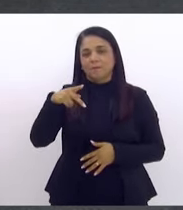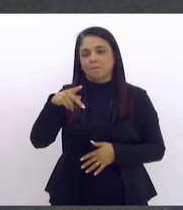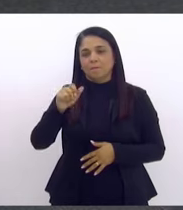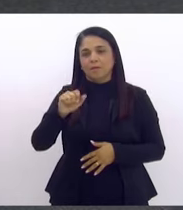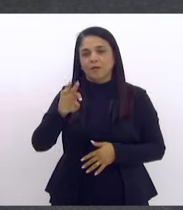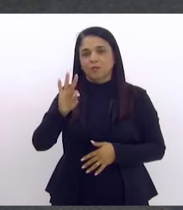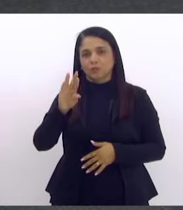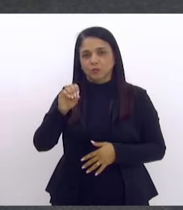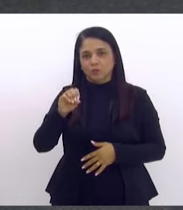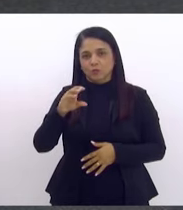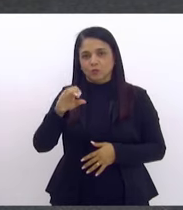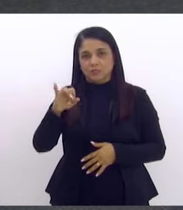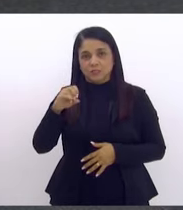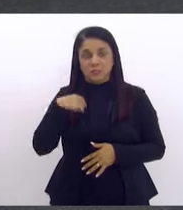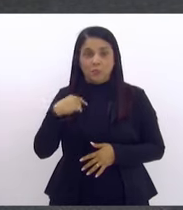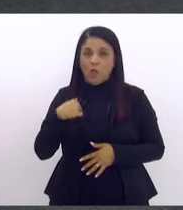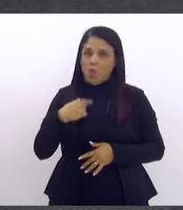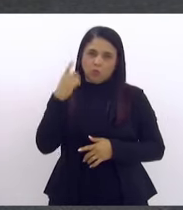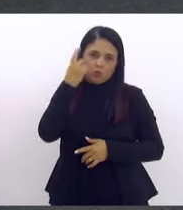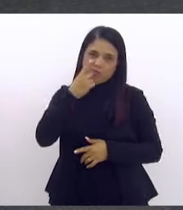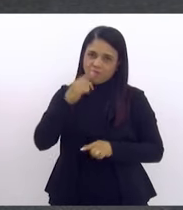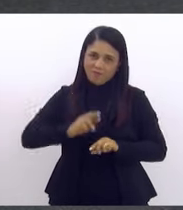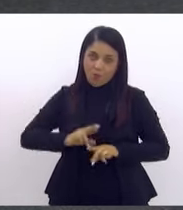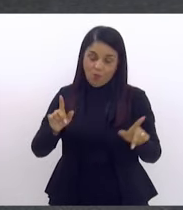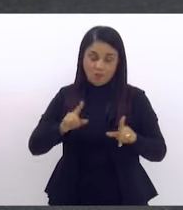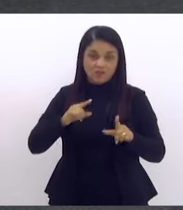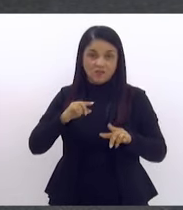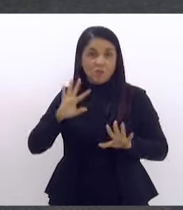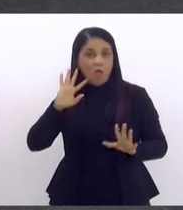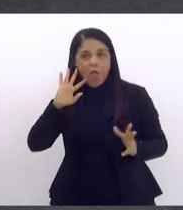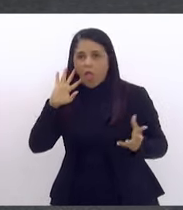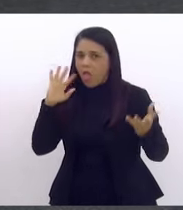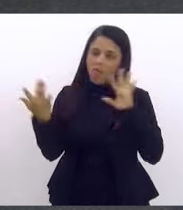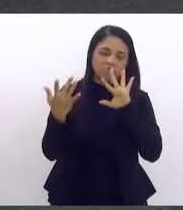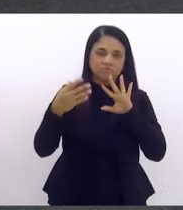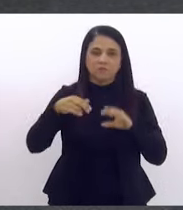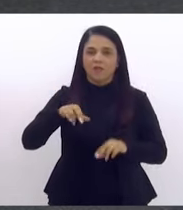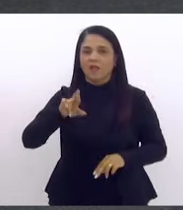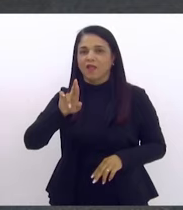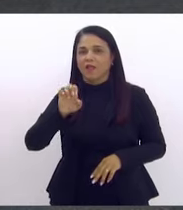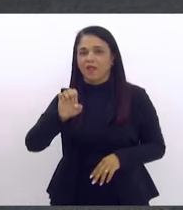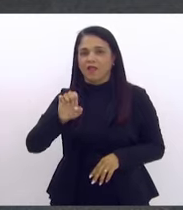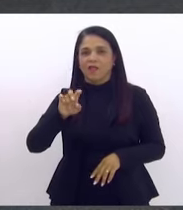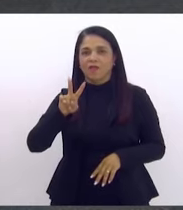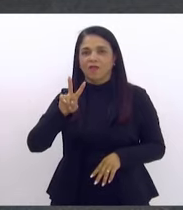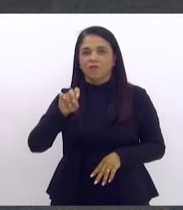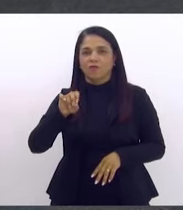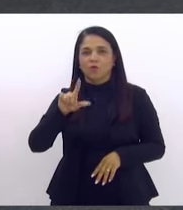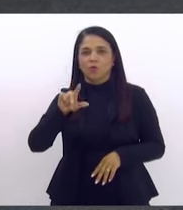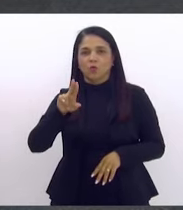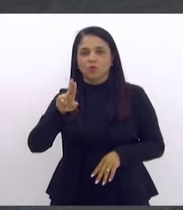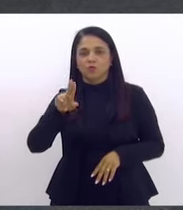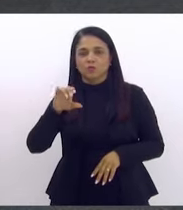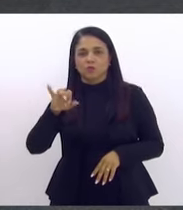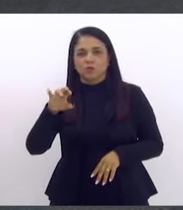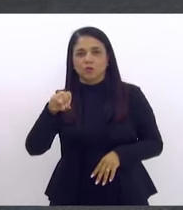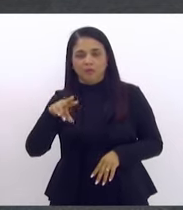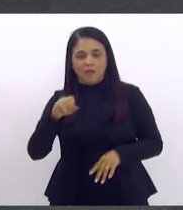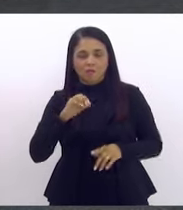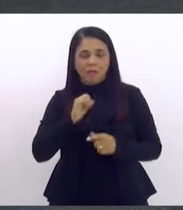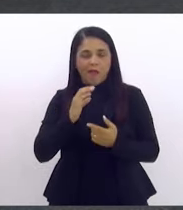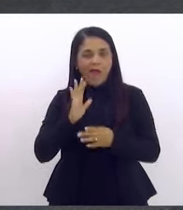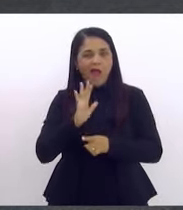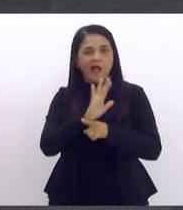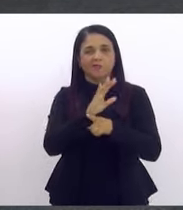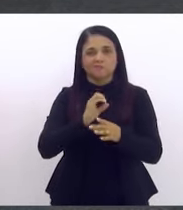um revolucionário para ajudar a libertar os escravos. E uma